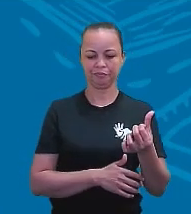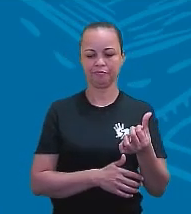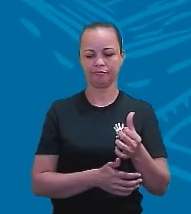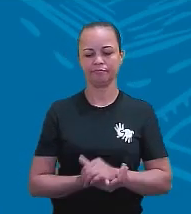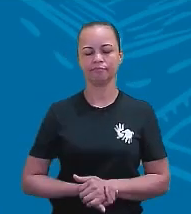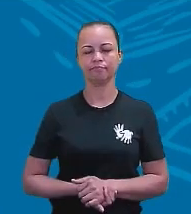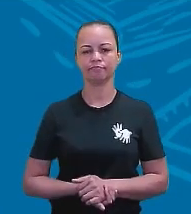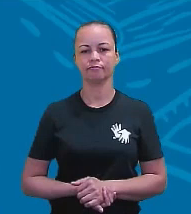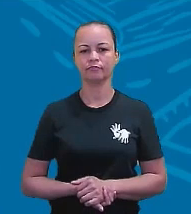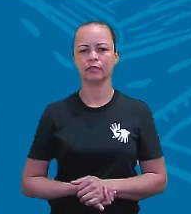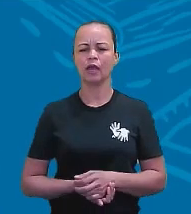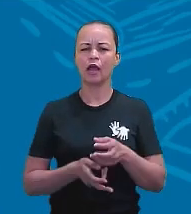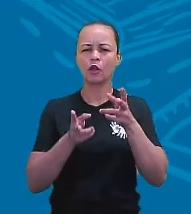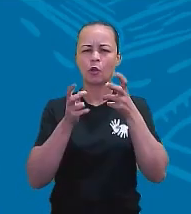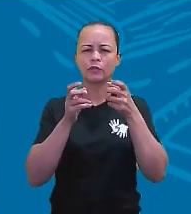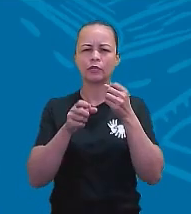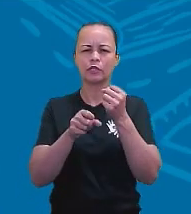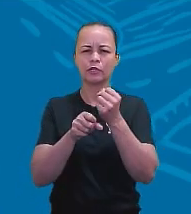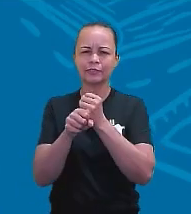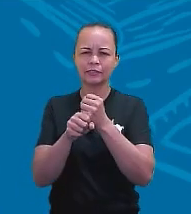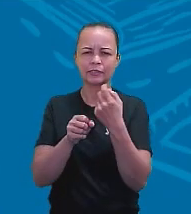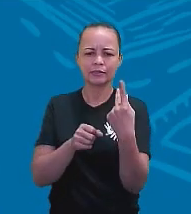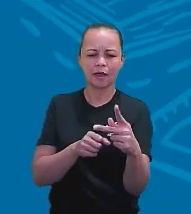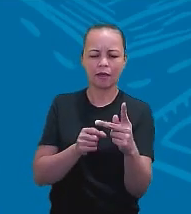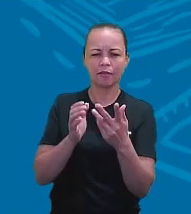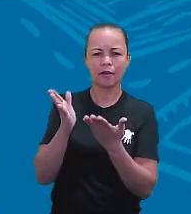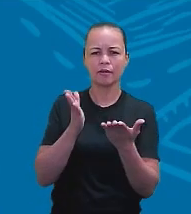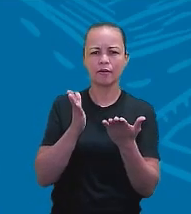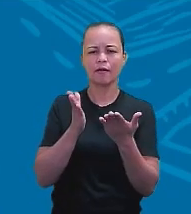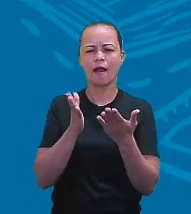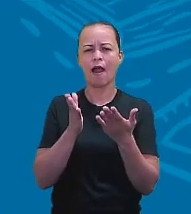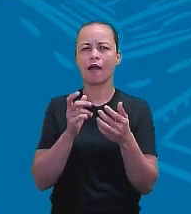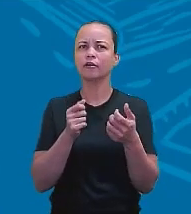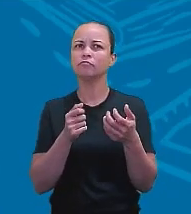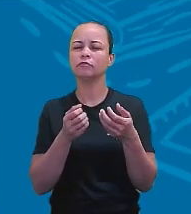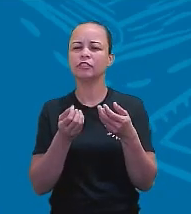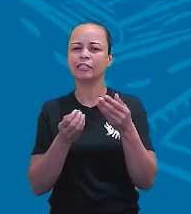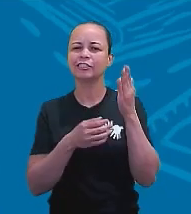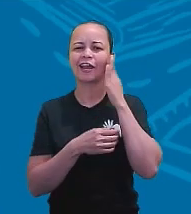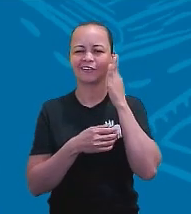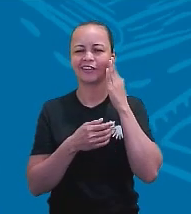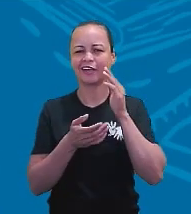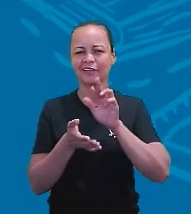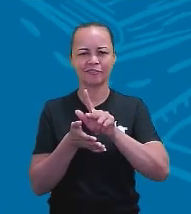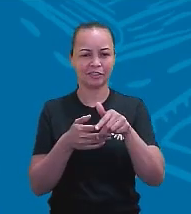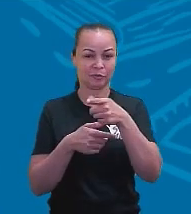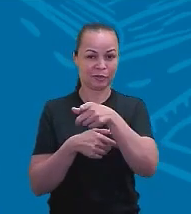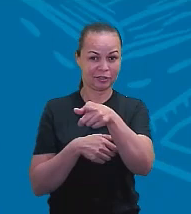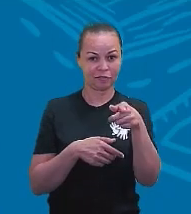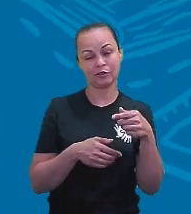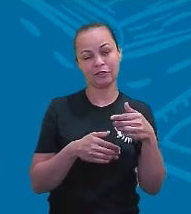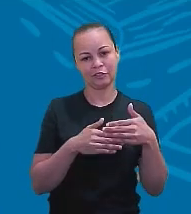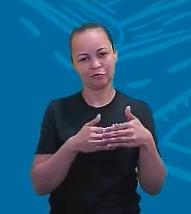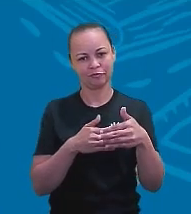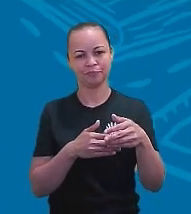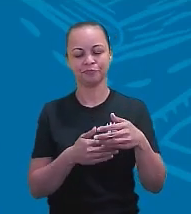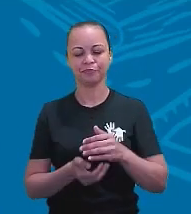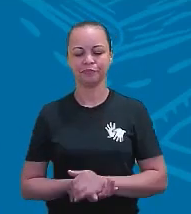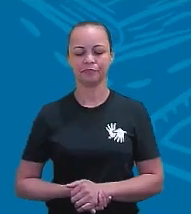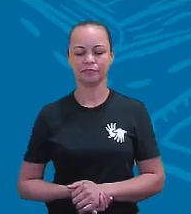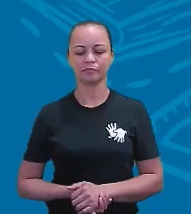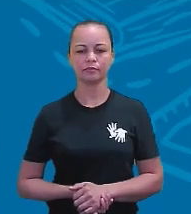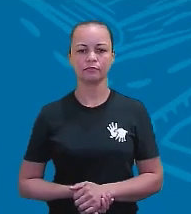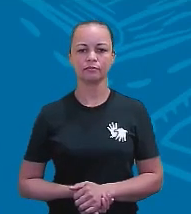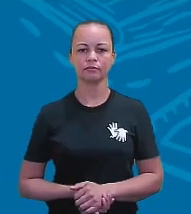gente olhando só essas datas aqui, a gente já tem uma bagagem, né, para o que vocês terão a seguir.